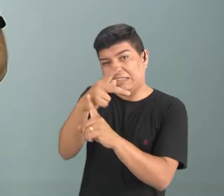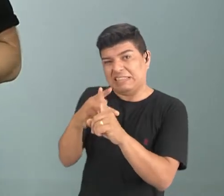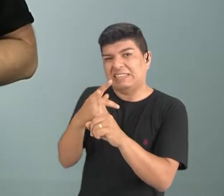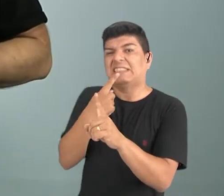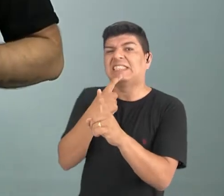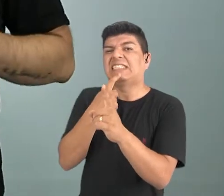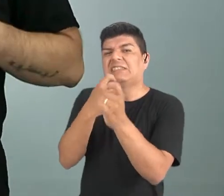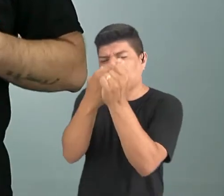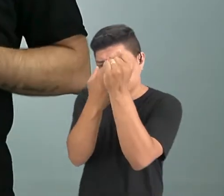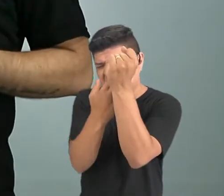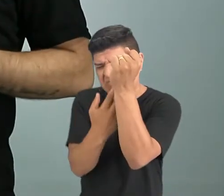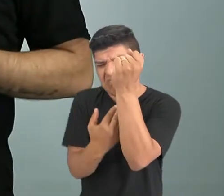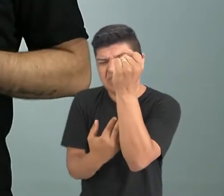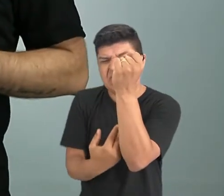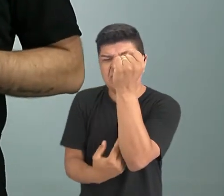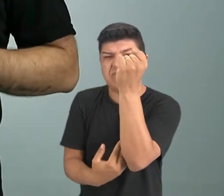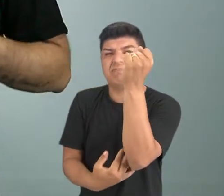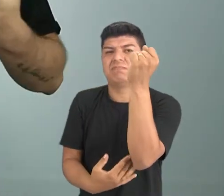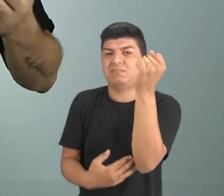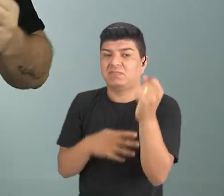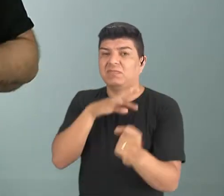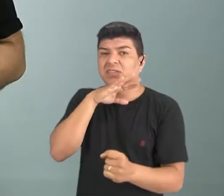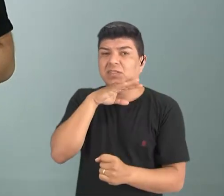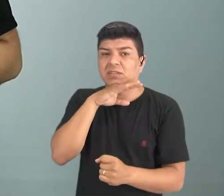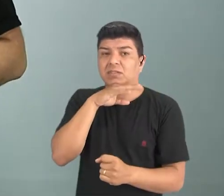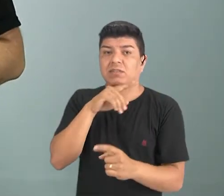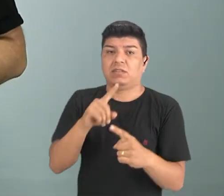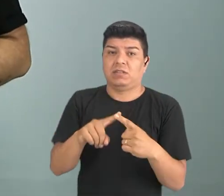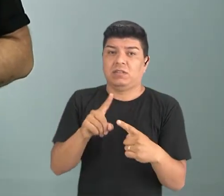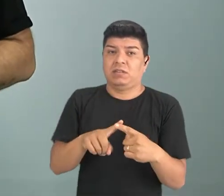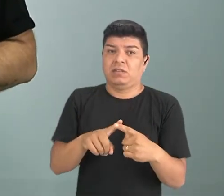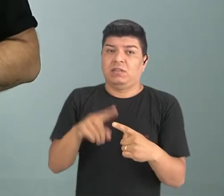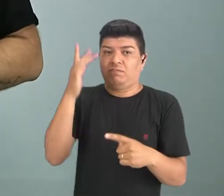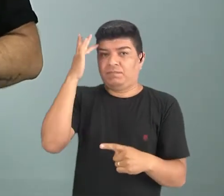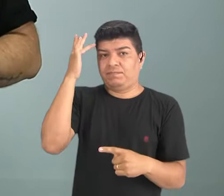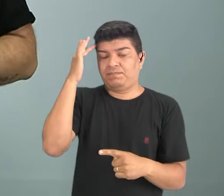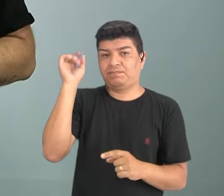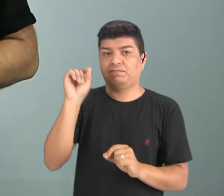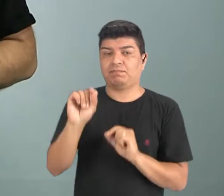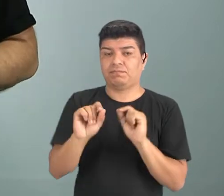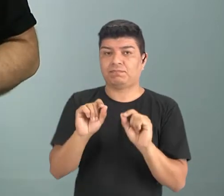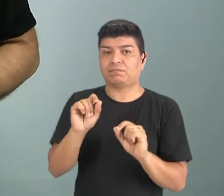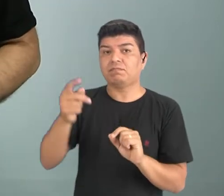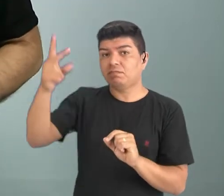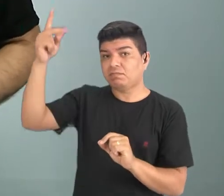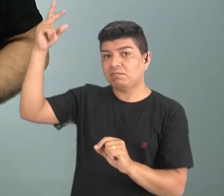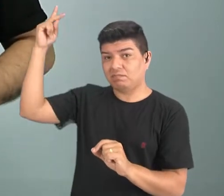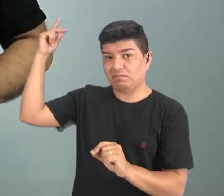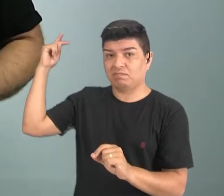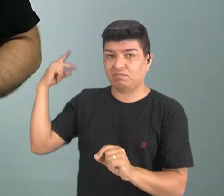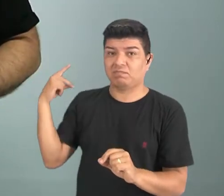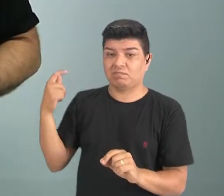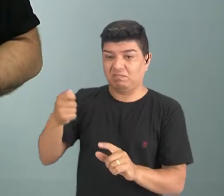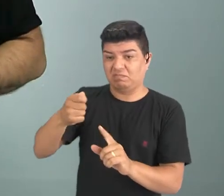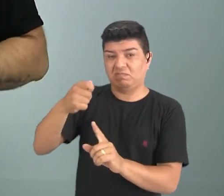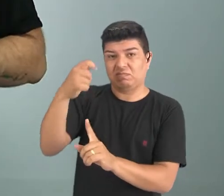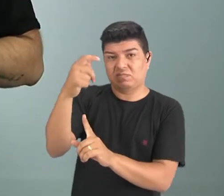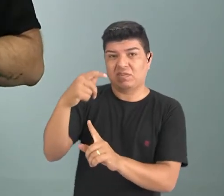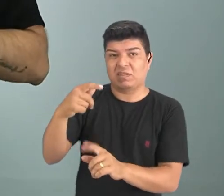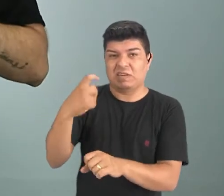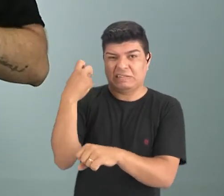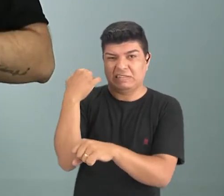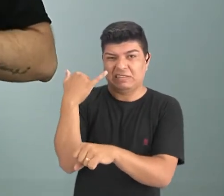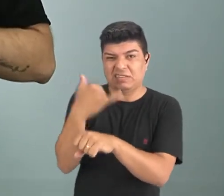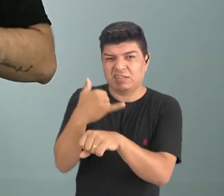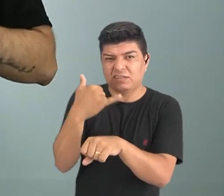sangrou bastante, ficou ruim. Porque você já imaginou? E o chicote da época era muito forte, era muito duro. Alguns